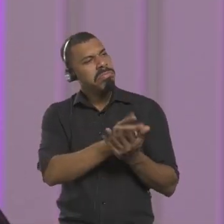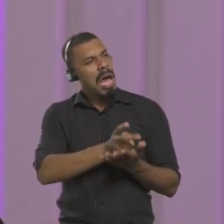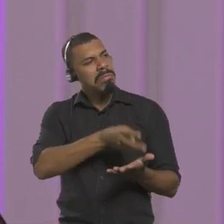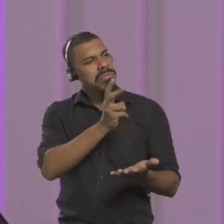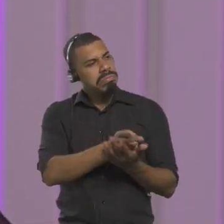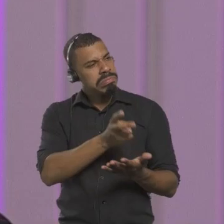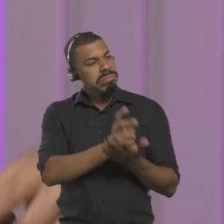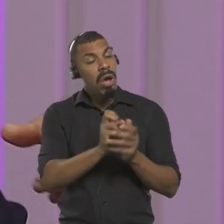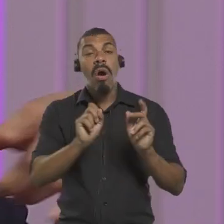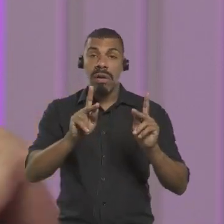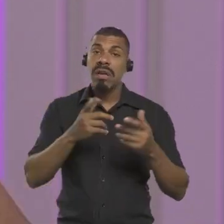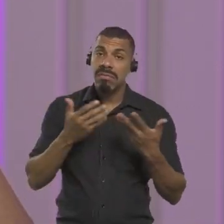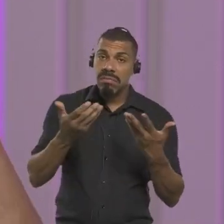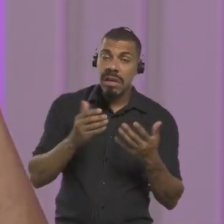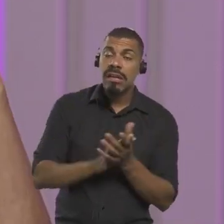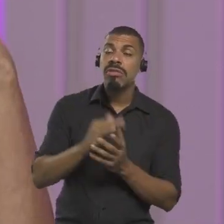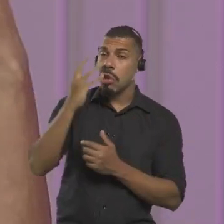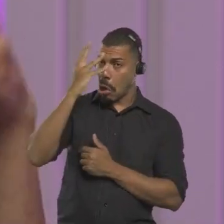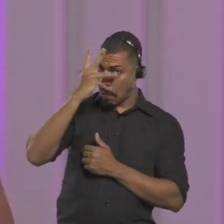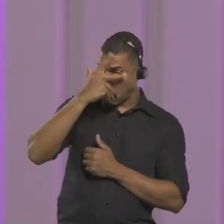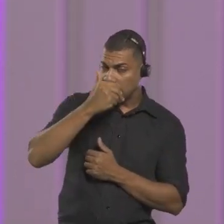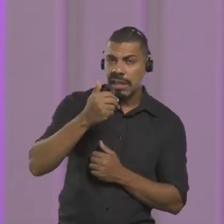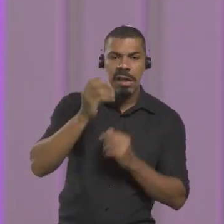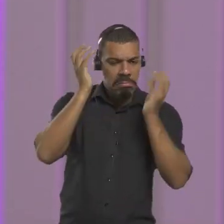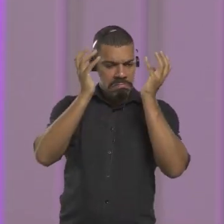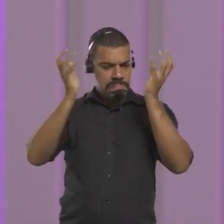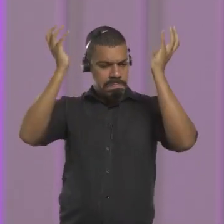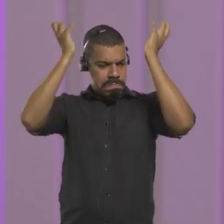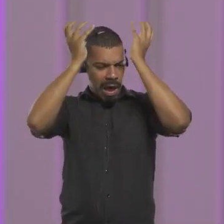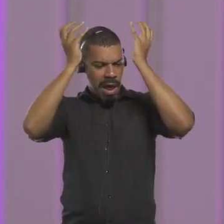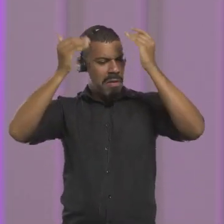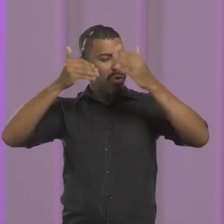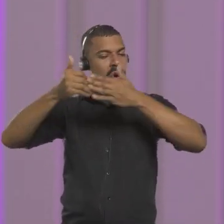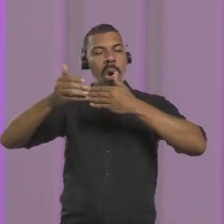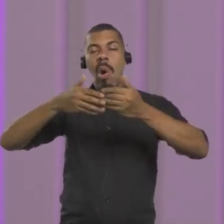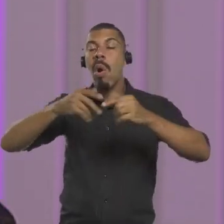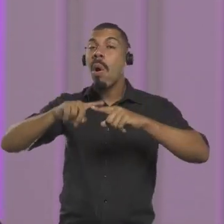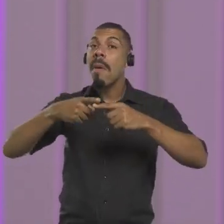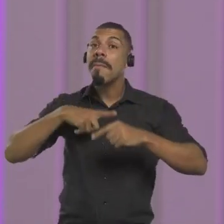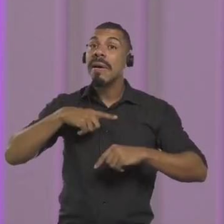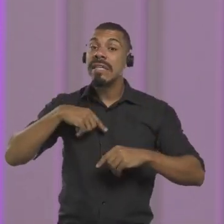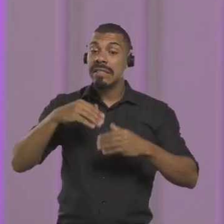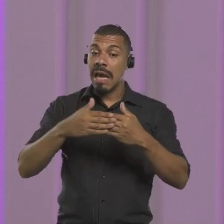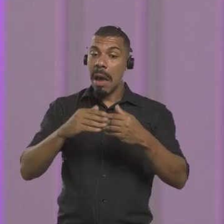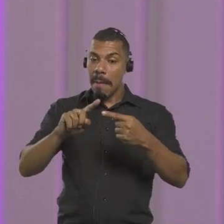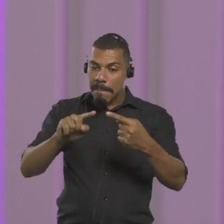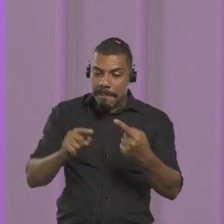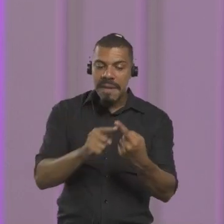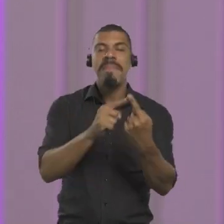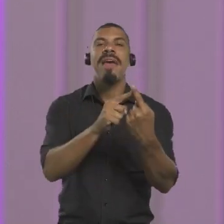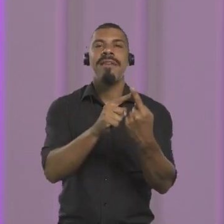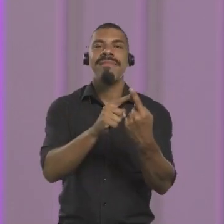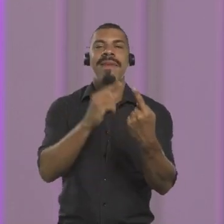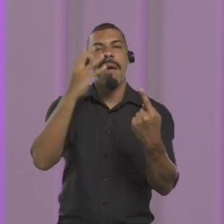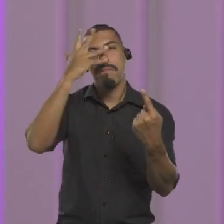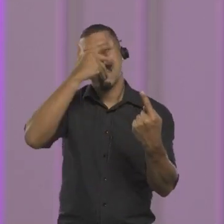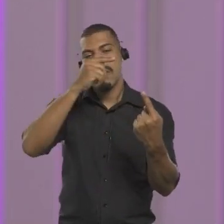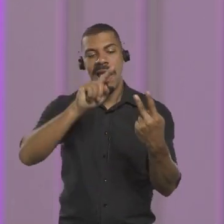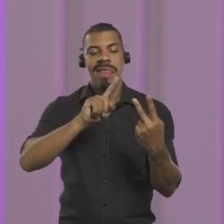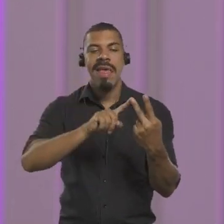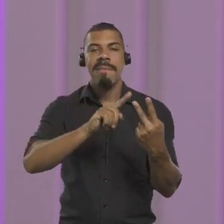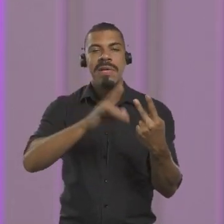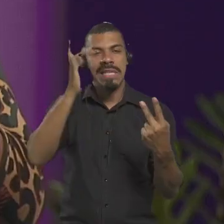ser linda, você queira ser, sei lá, se posicionar no mercado de uma outra maneira, a sua lindeza tem que vir na frente. Uhum.